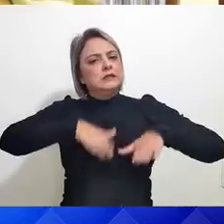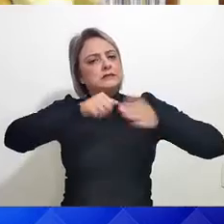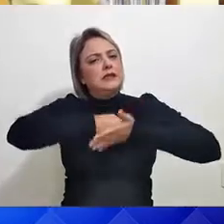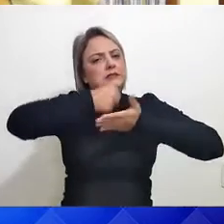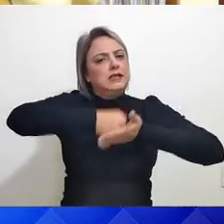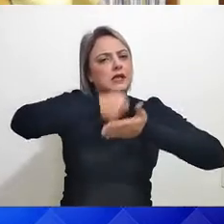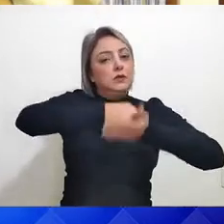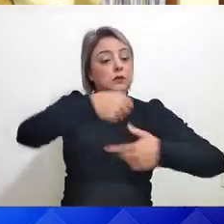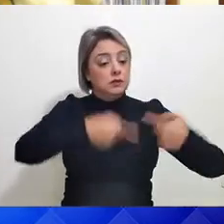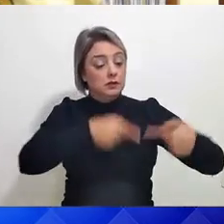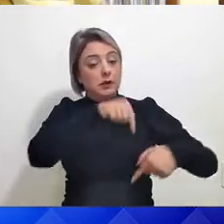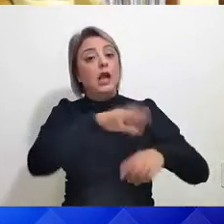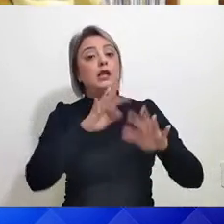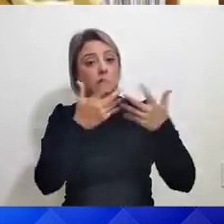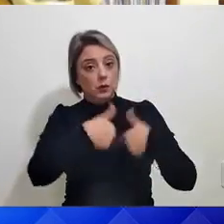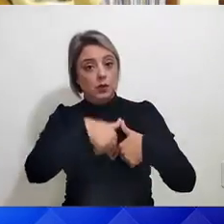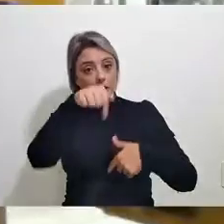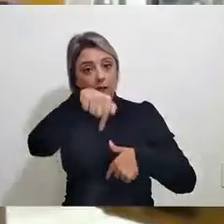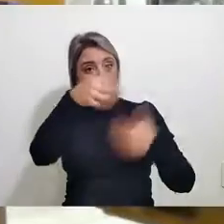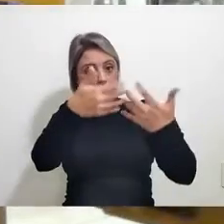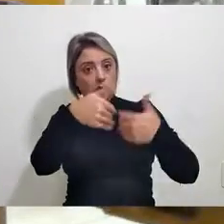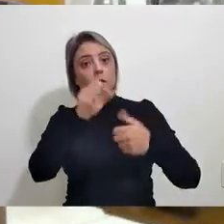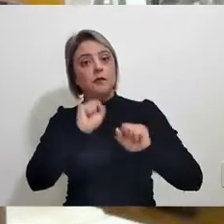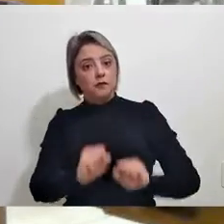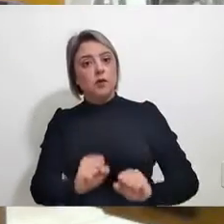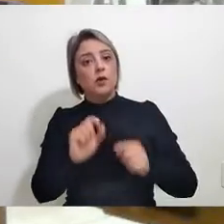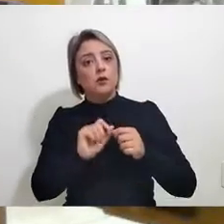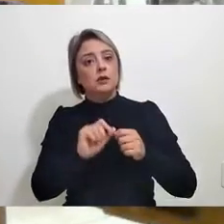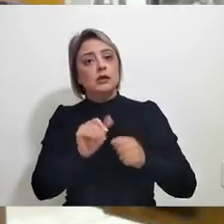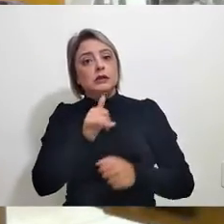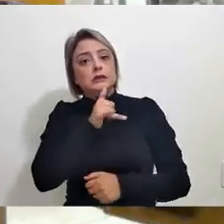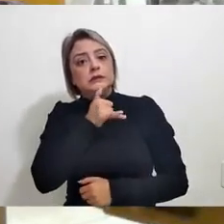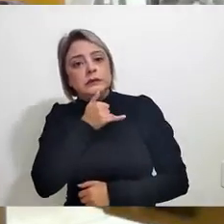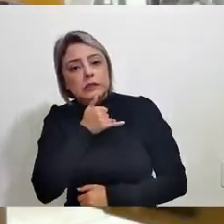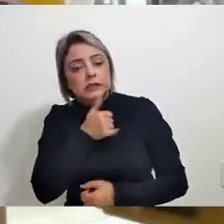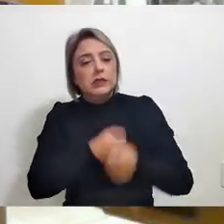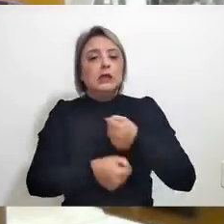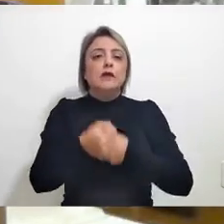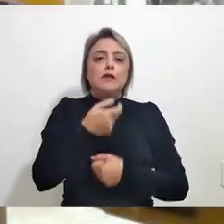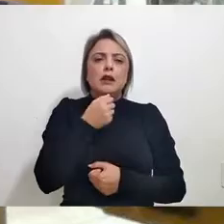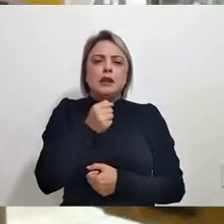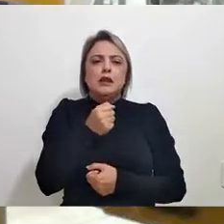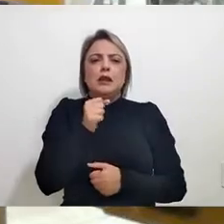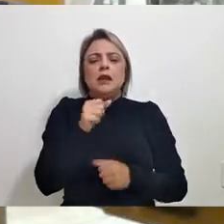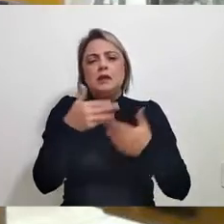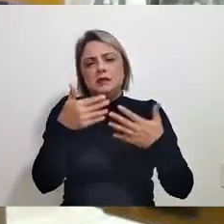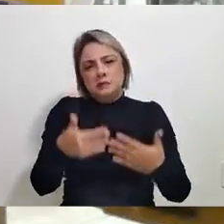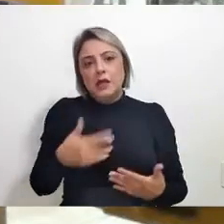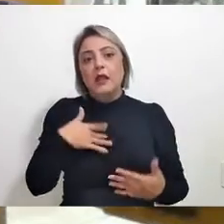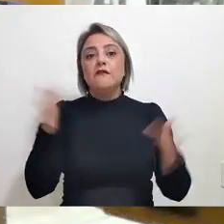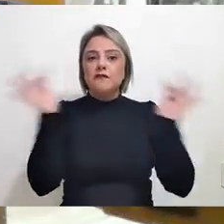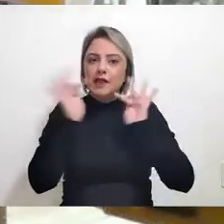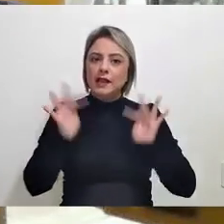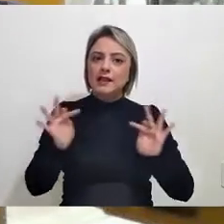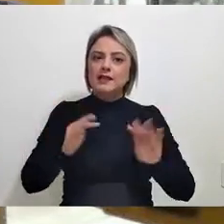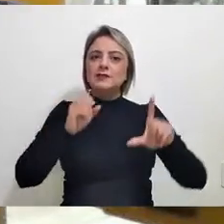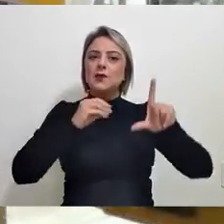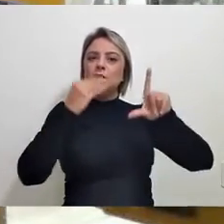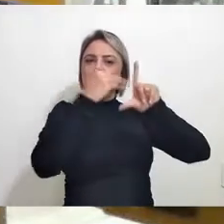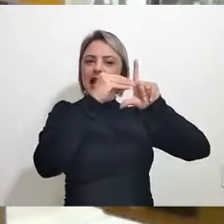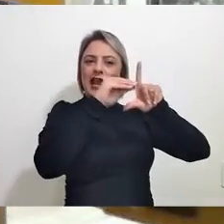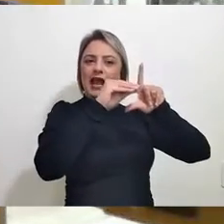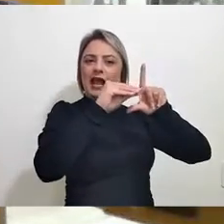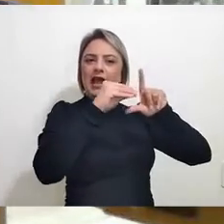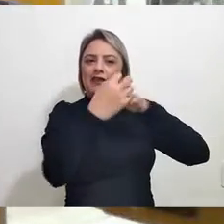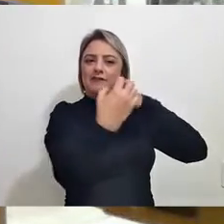de olho nele. E é com o Simpro que a gente sempre fez isso, tá? Então, a rede dessatorial, juntamente com o Simpro, sempre abrilhantou. E olha, no